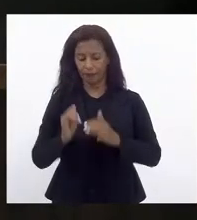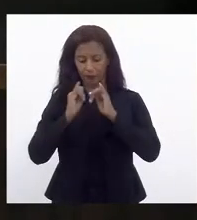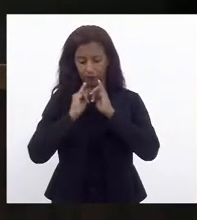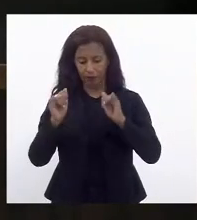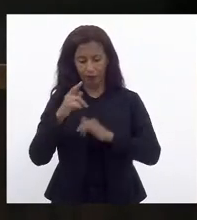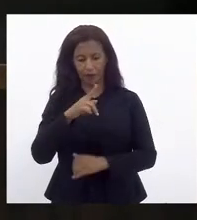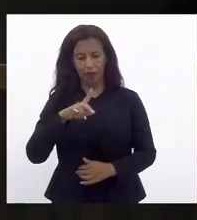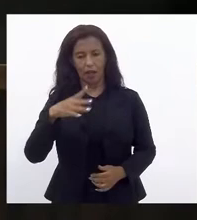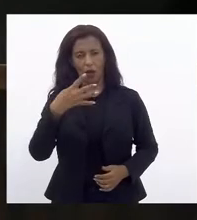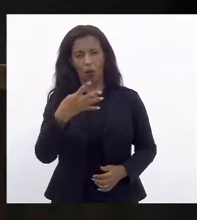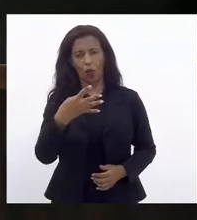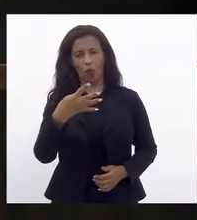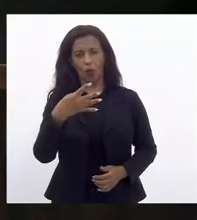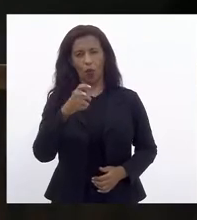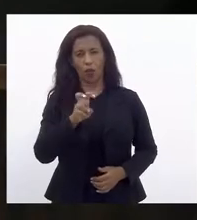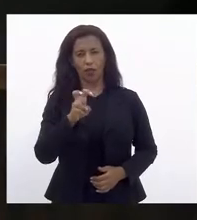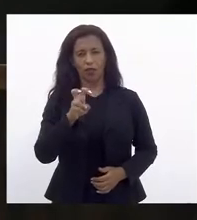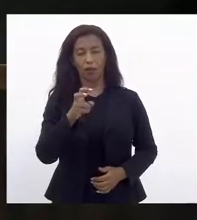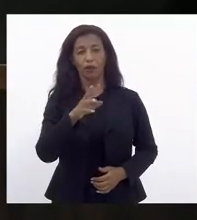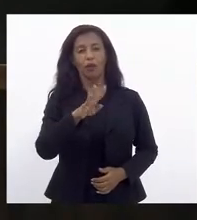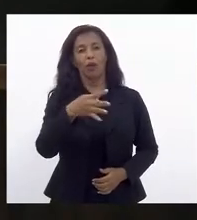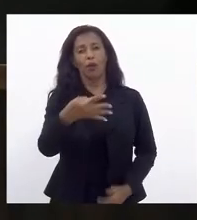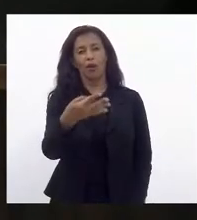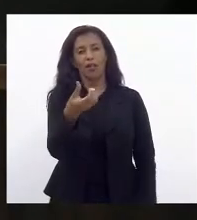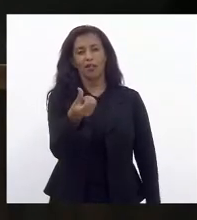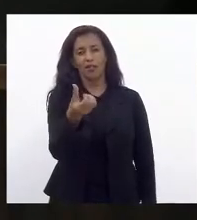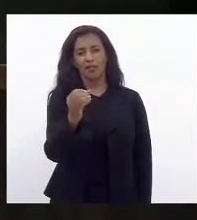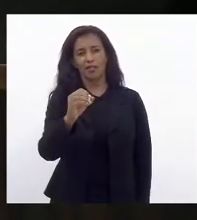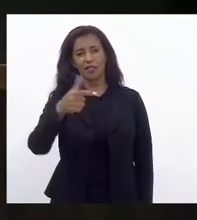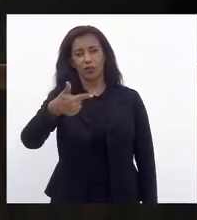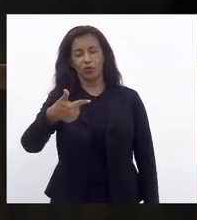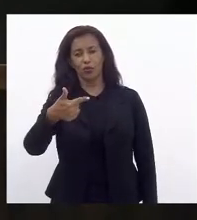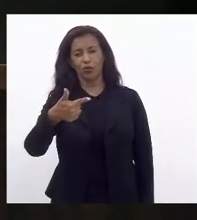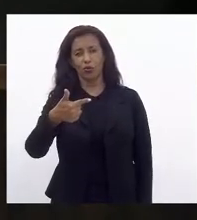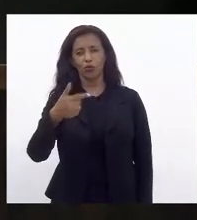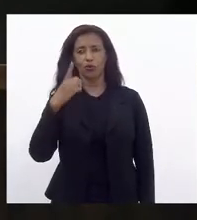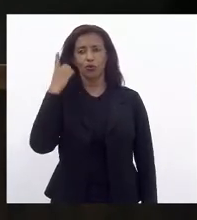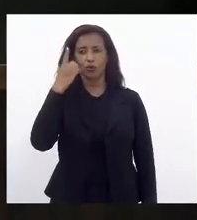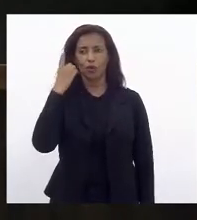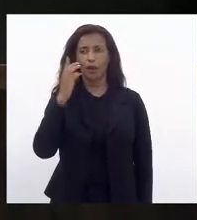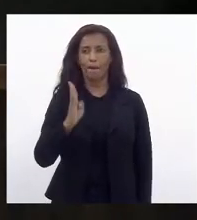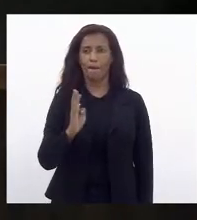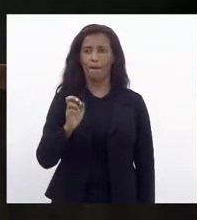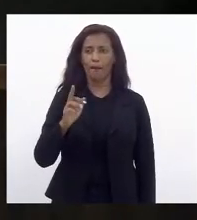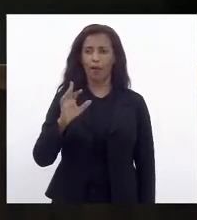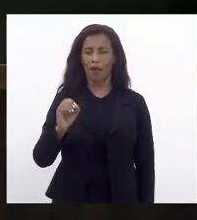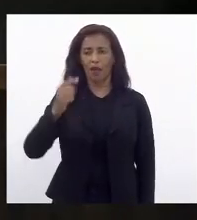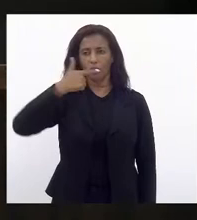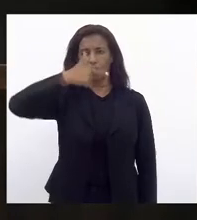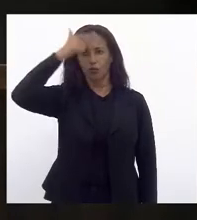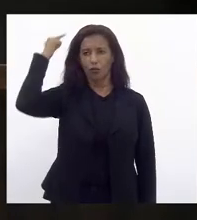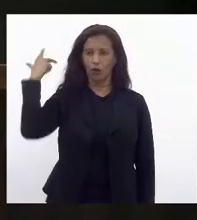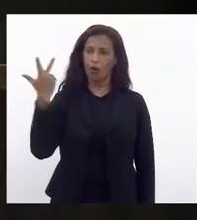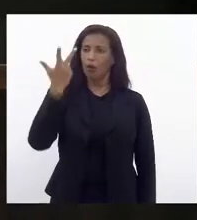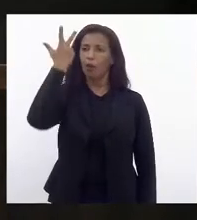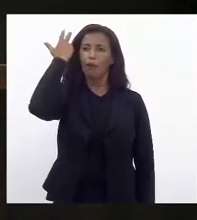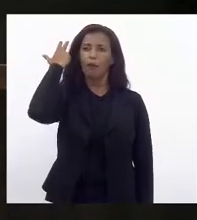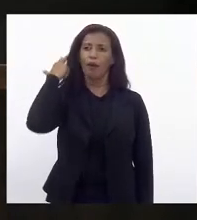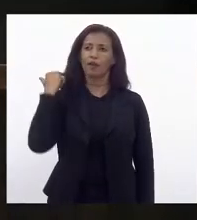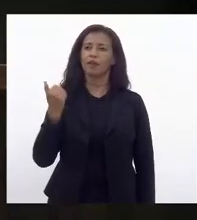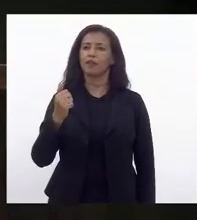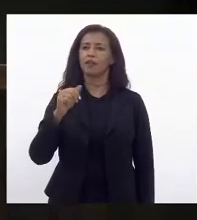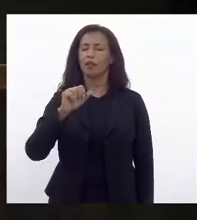Anuncio o projeto de lei 4602 de 21, de autoria de deputados, subtenente Bernardo, Luiz Paulo, Marcelo Cabeleireiro e Renato